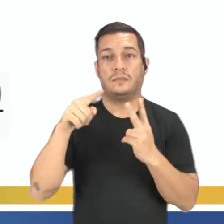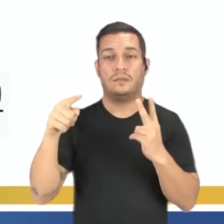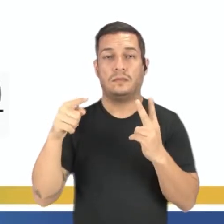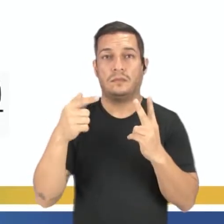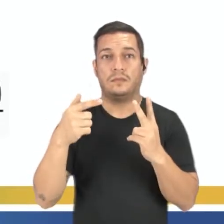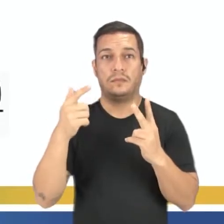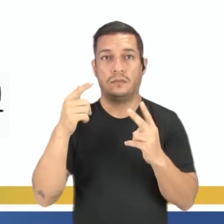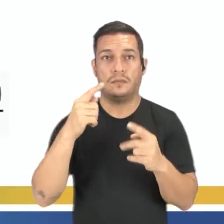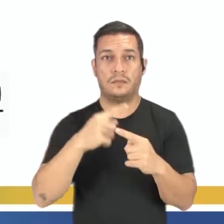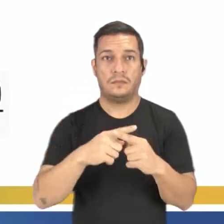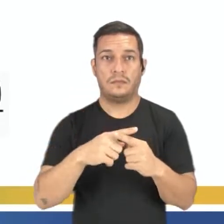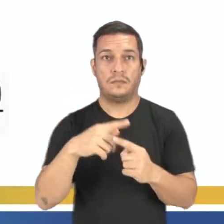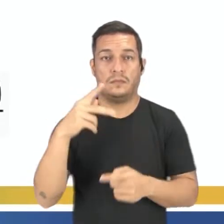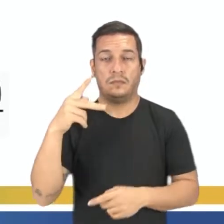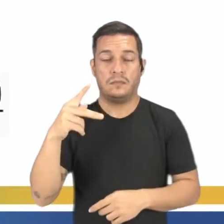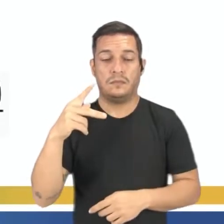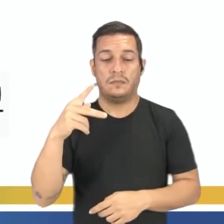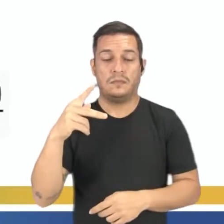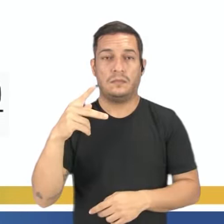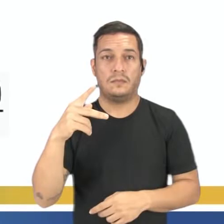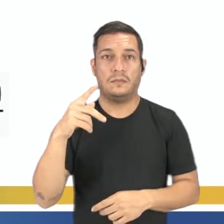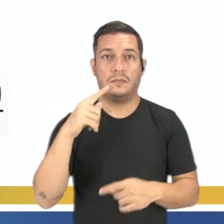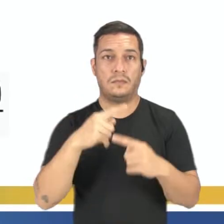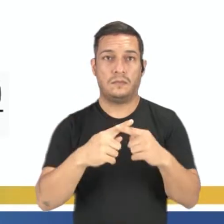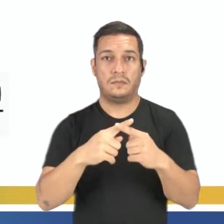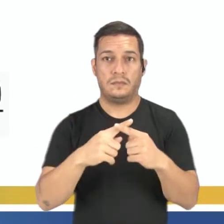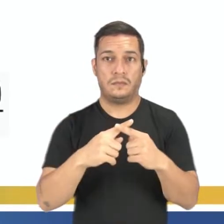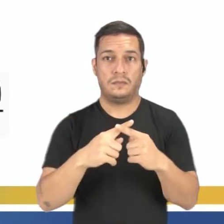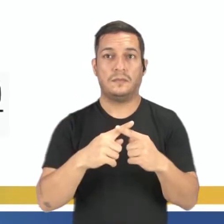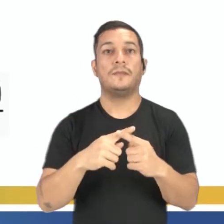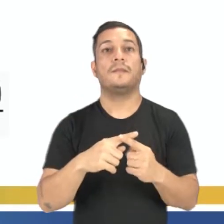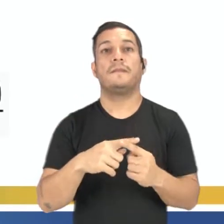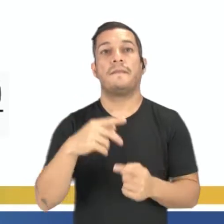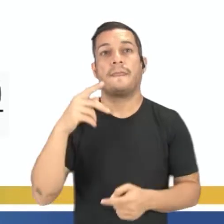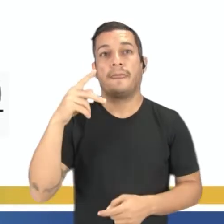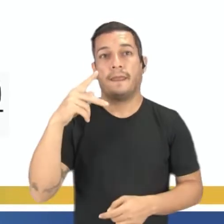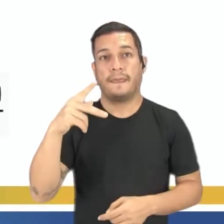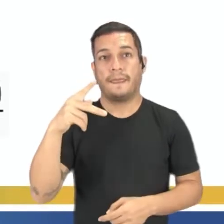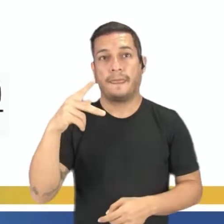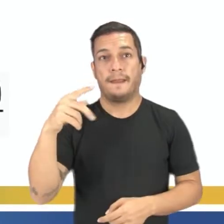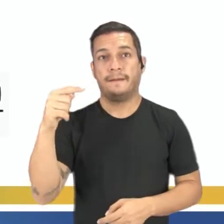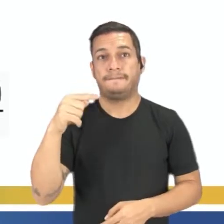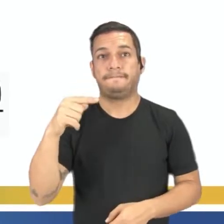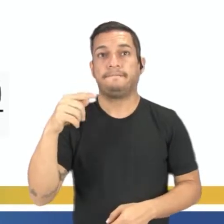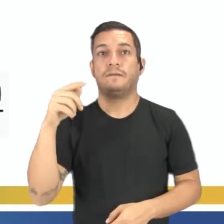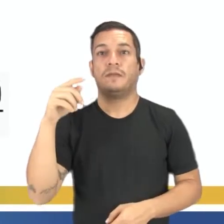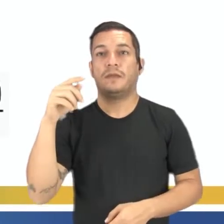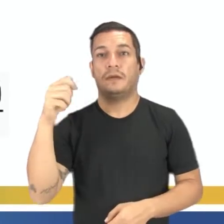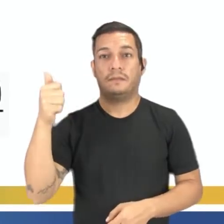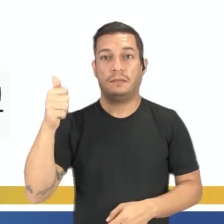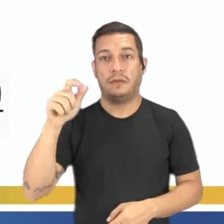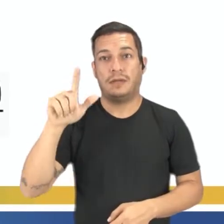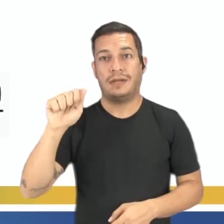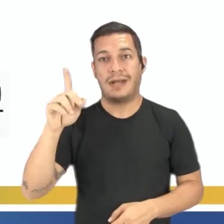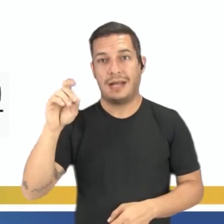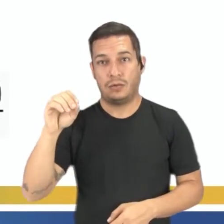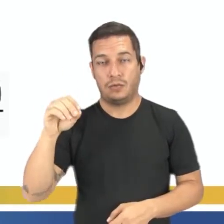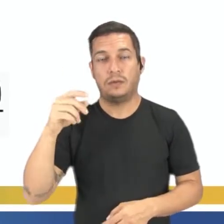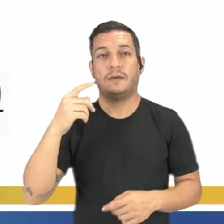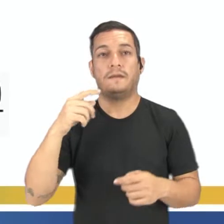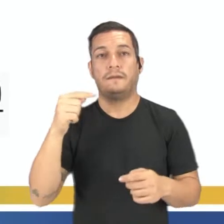quadrada, vezes esse semiperímetro multiplicado pelo semiperímetro menos o primeiro lado, vezes